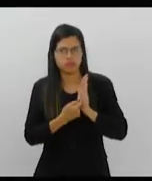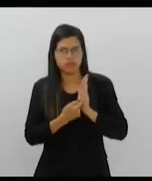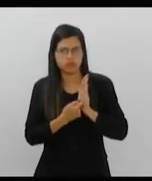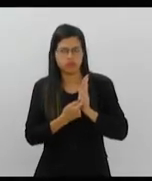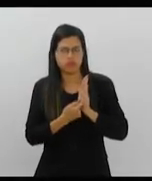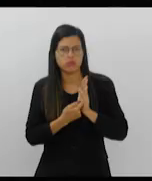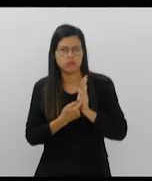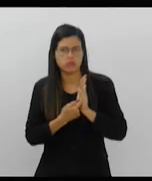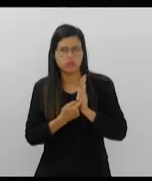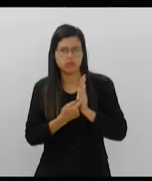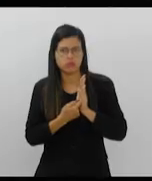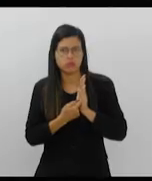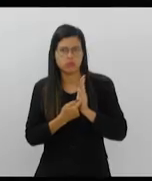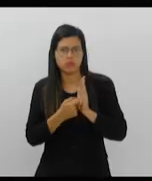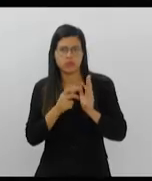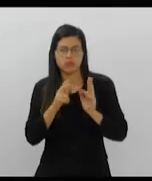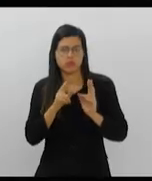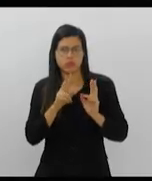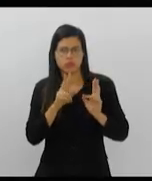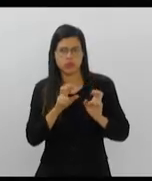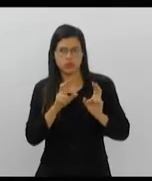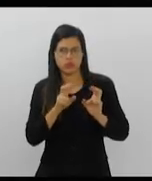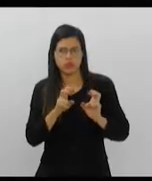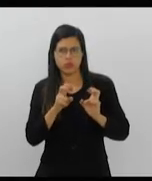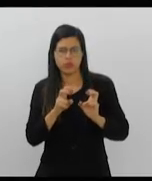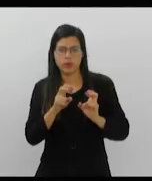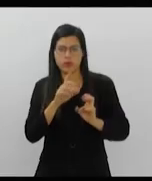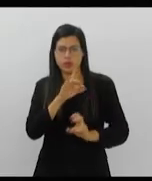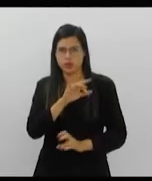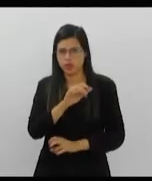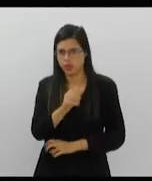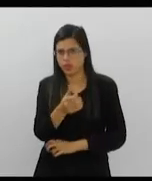que foi a sanção em